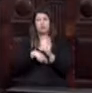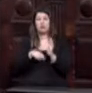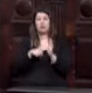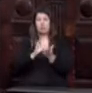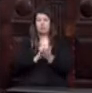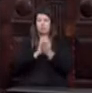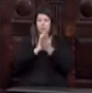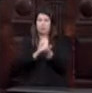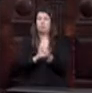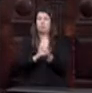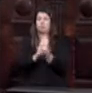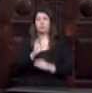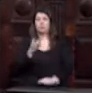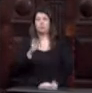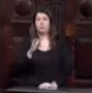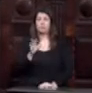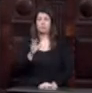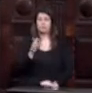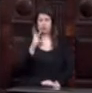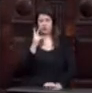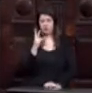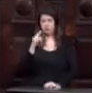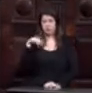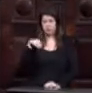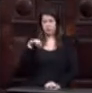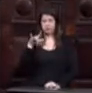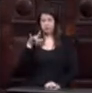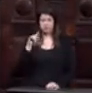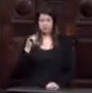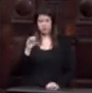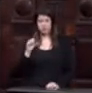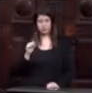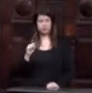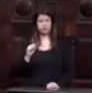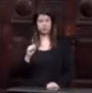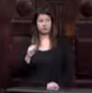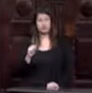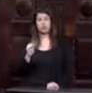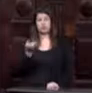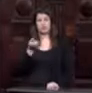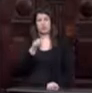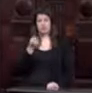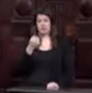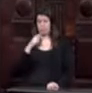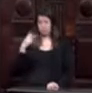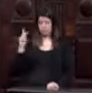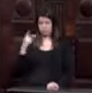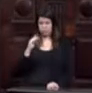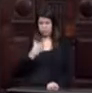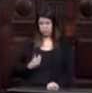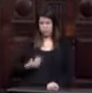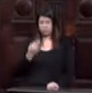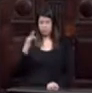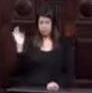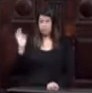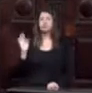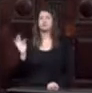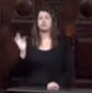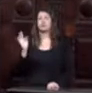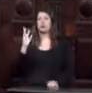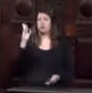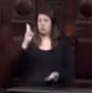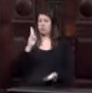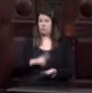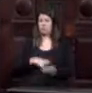de aproximadamente 2 bilhões a ser recebido da União por reconhecimento da